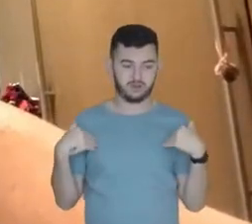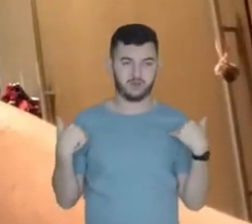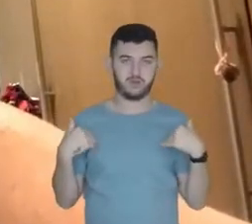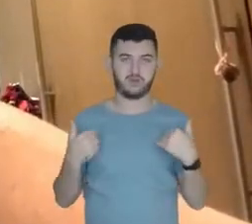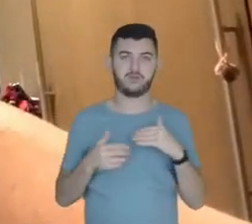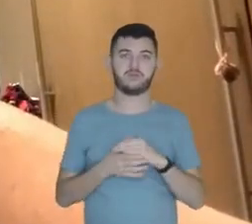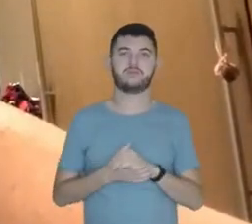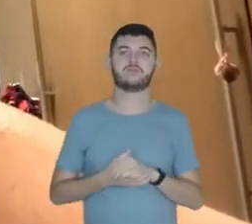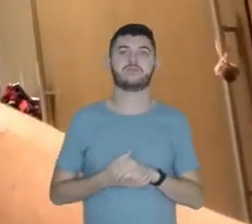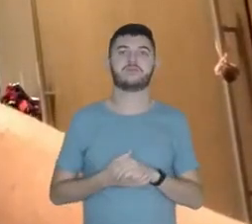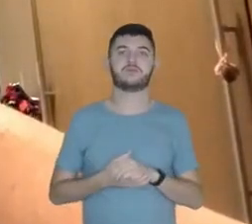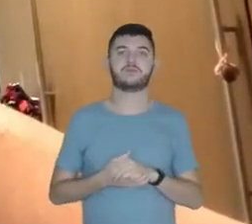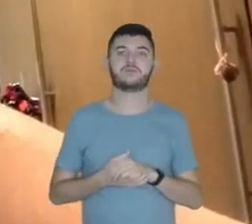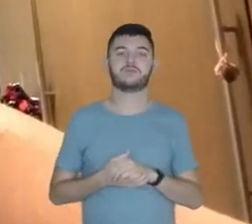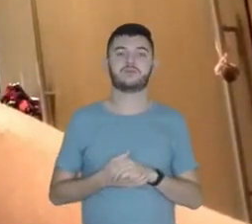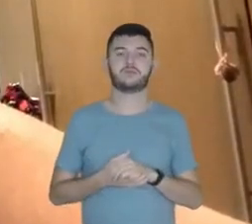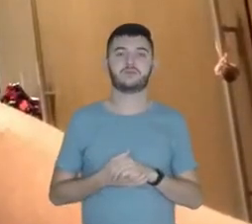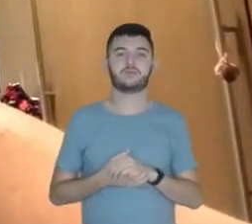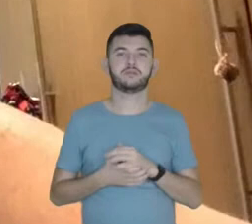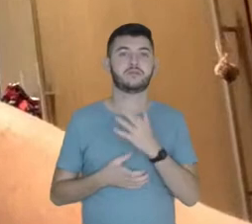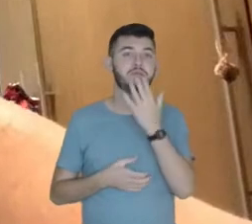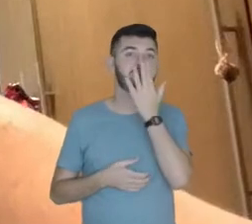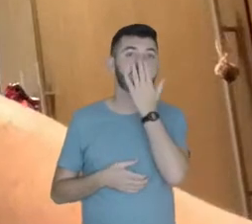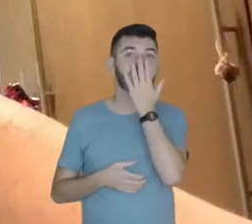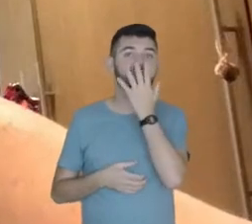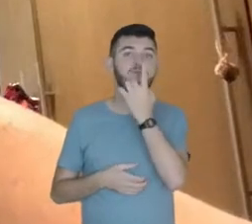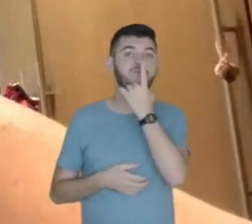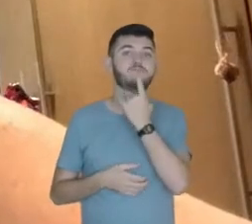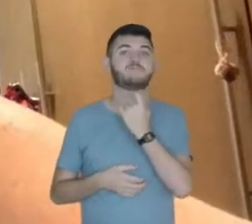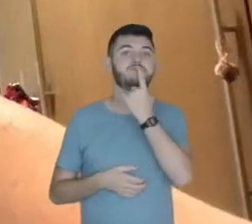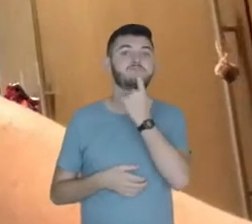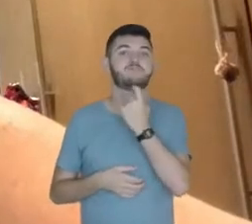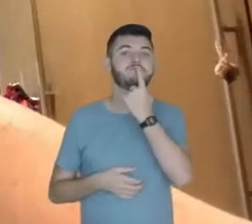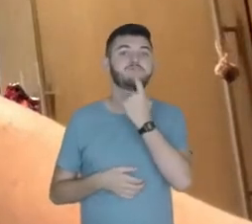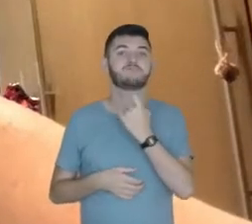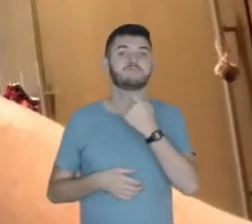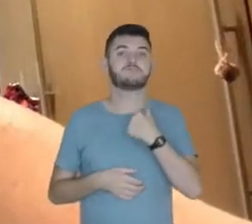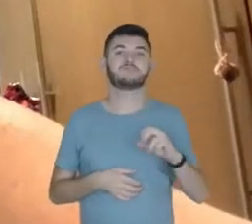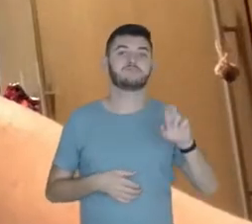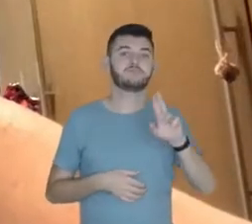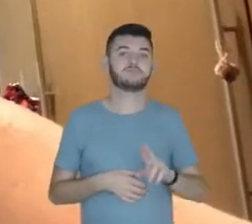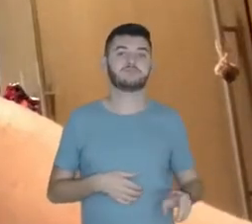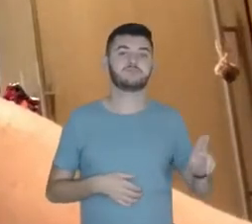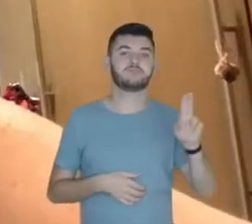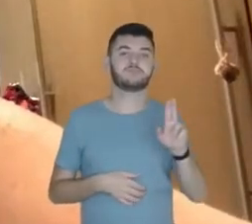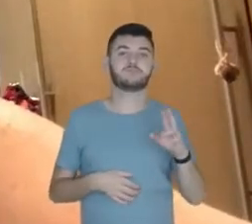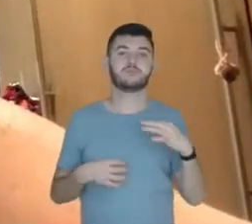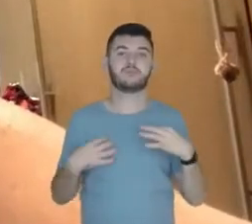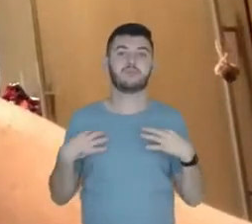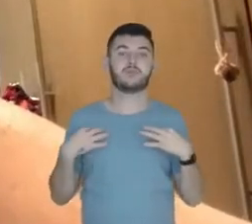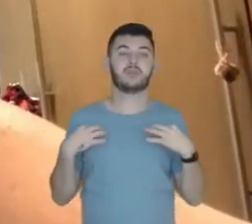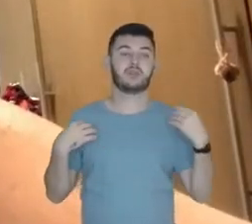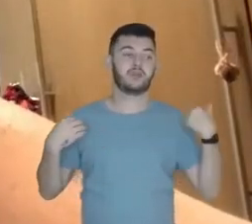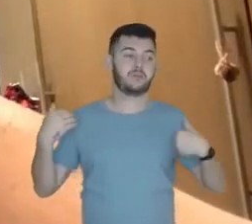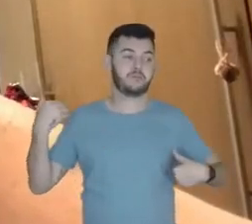ombro, um pouco avermelhados. Eu estou usando uma roupa sem